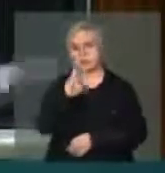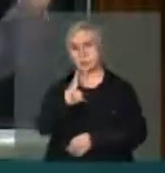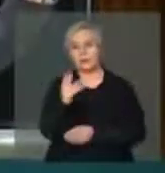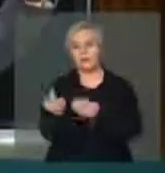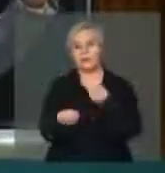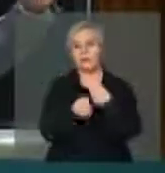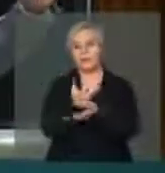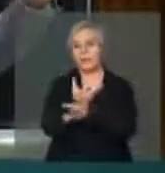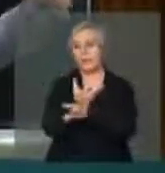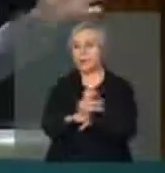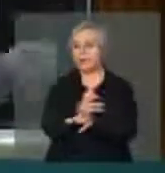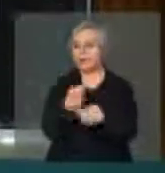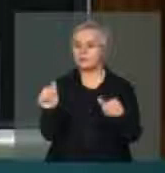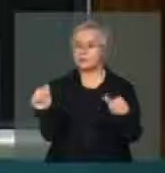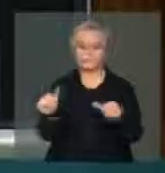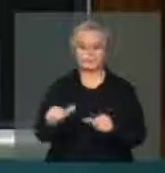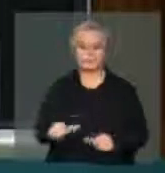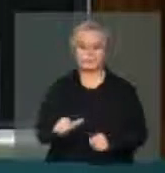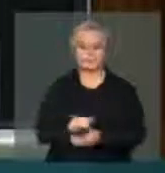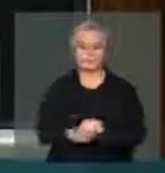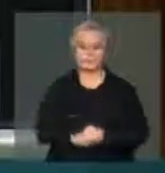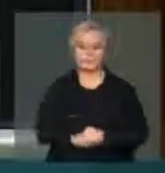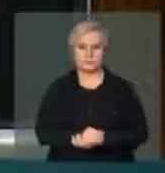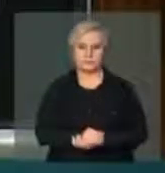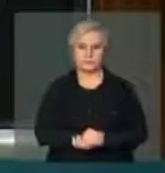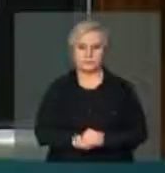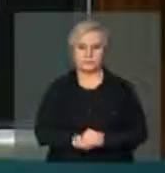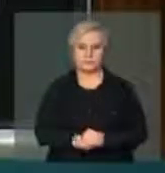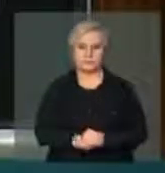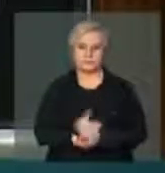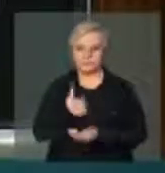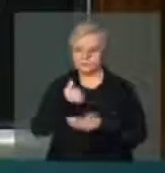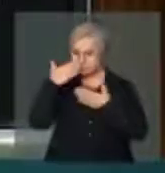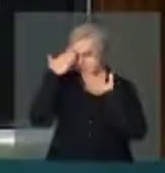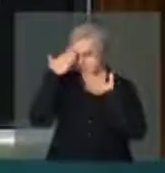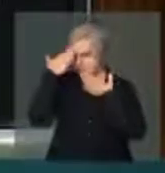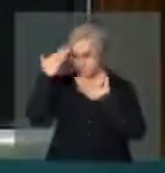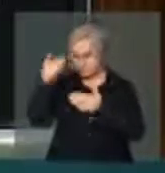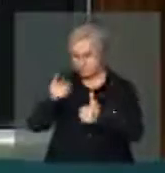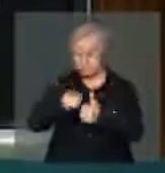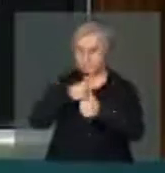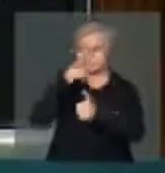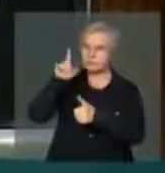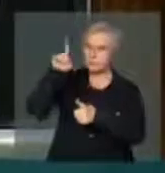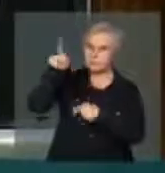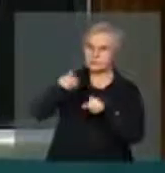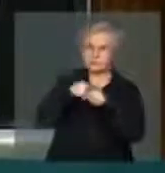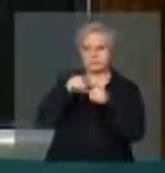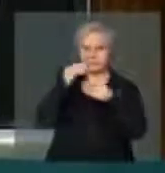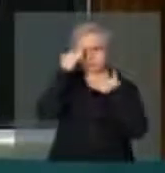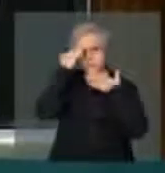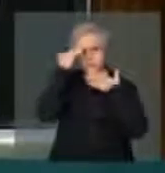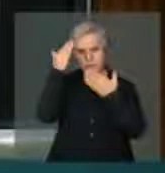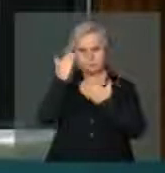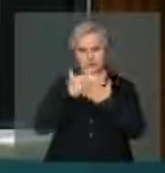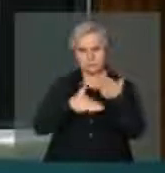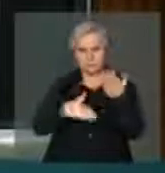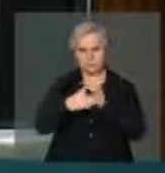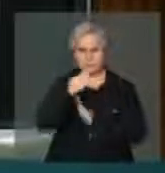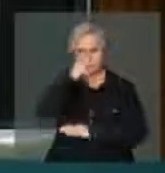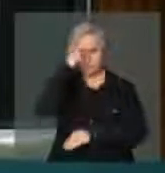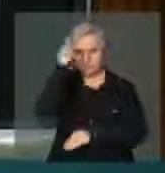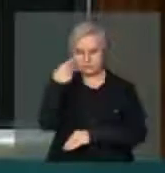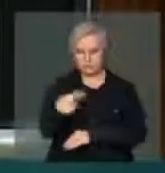agora. Não quero passar mais nem abusar do tempo que Vossa Excelência me deu. Quero agradecer primeiro a Deus e aos homens e às mulheres desta terra que a gente